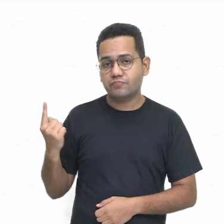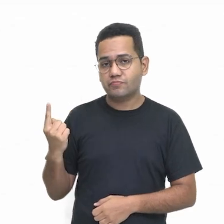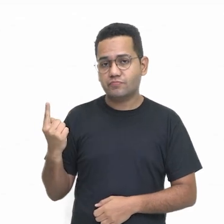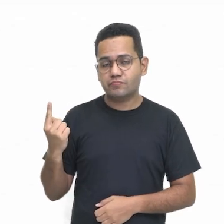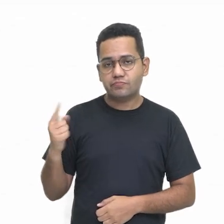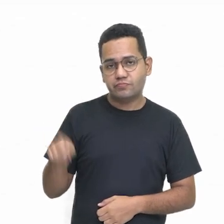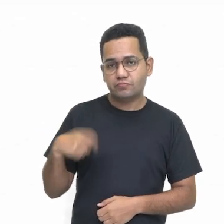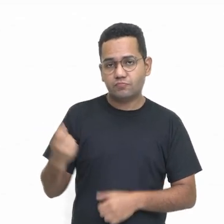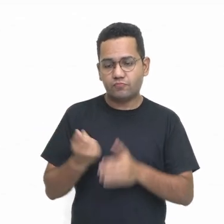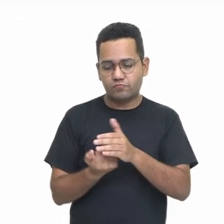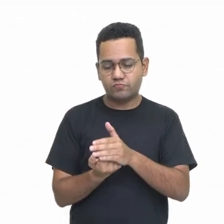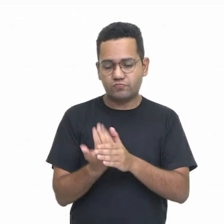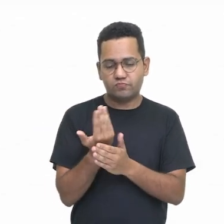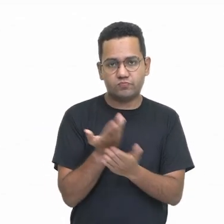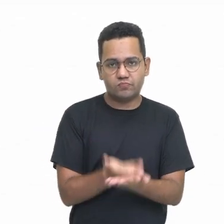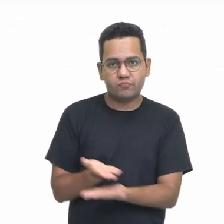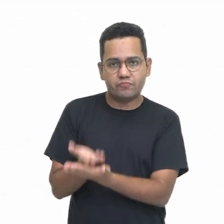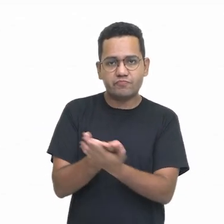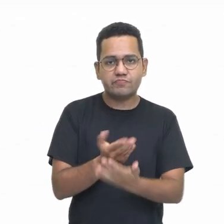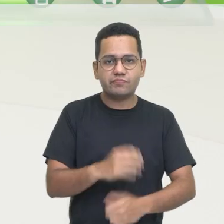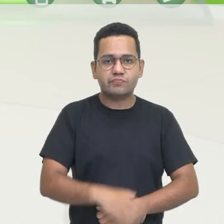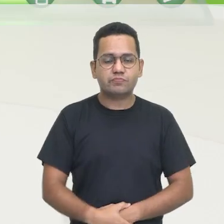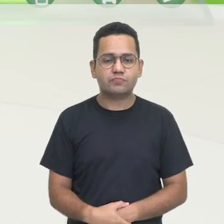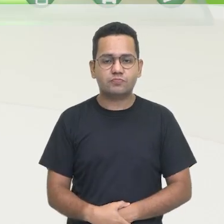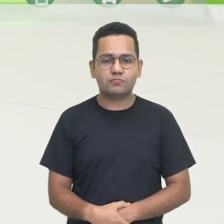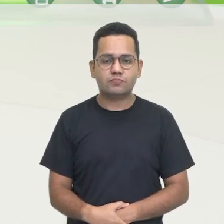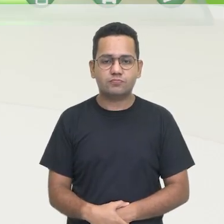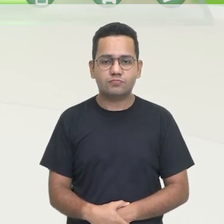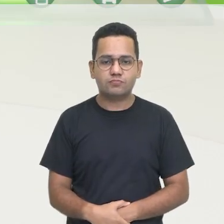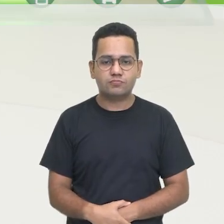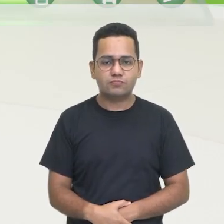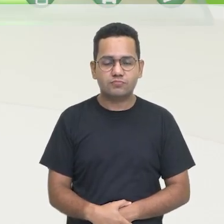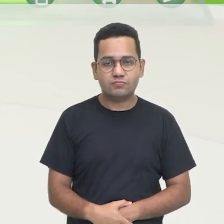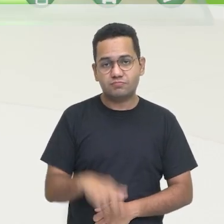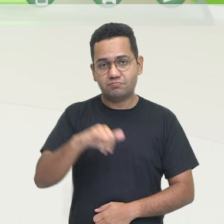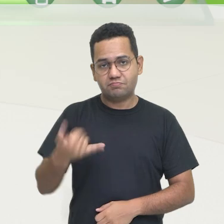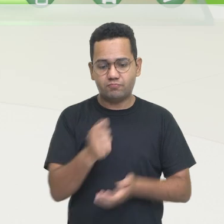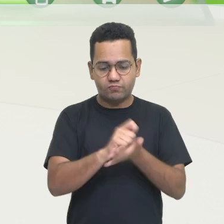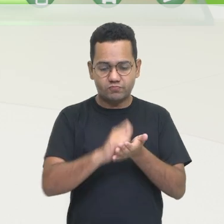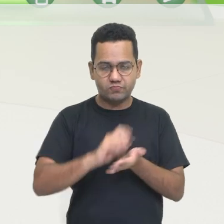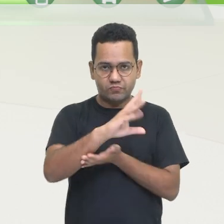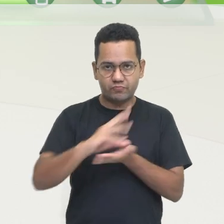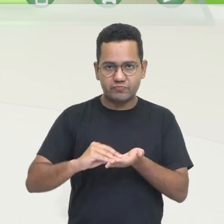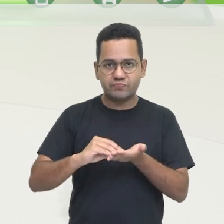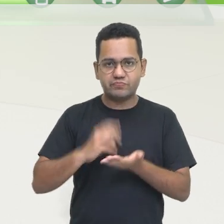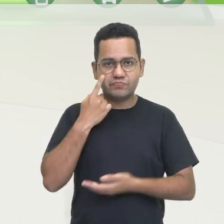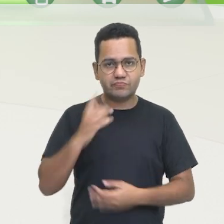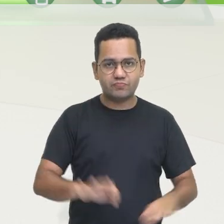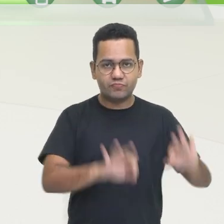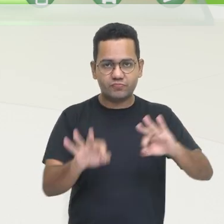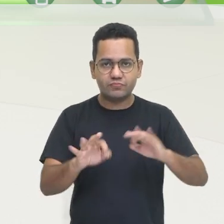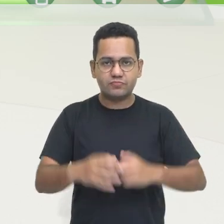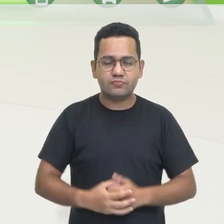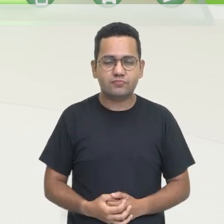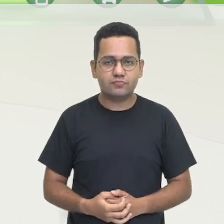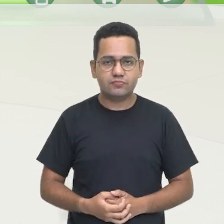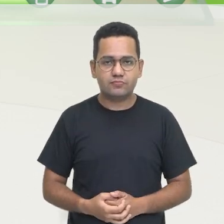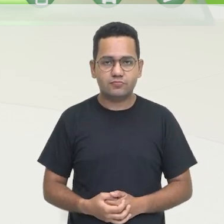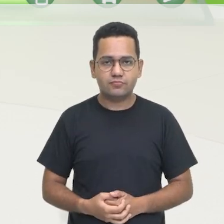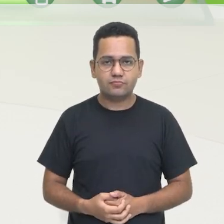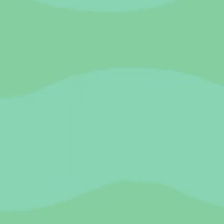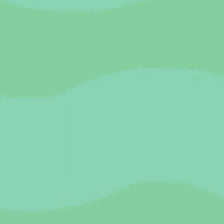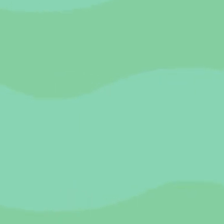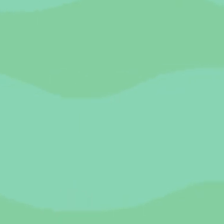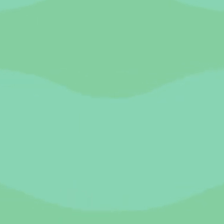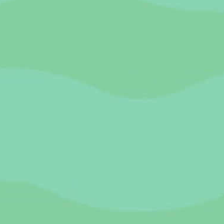nós vamos ver sobre a Ecologia então caderno caneta na mão e vamos pra nossa